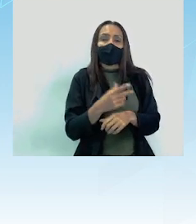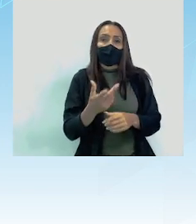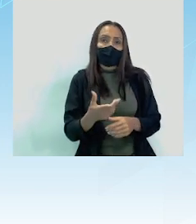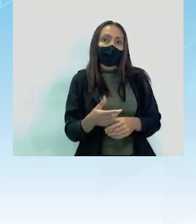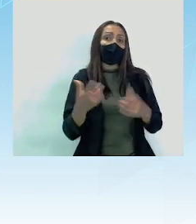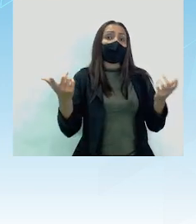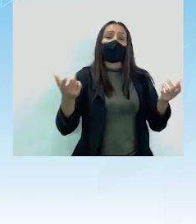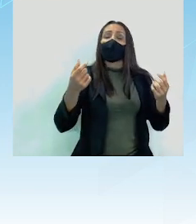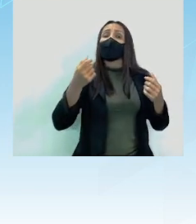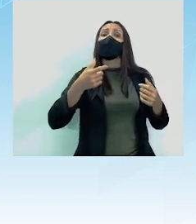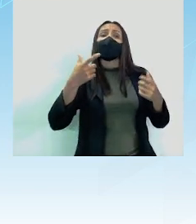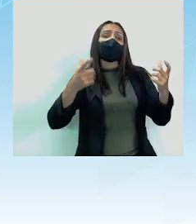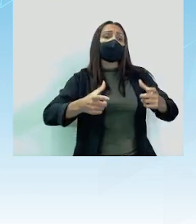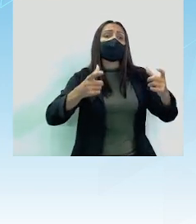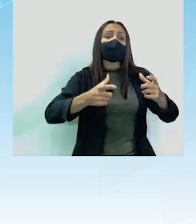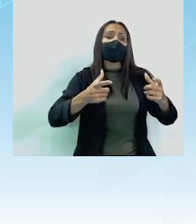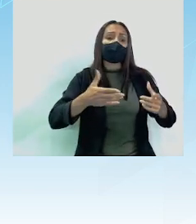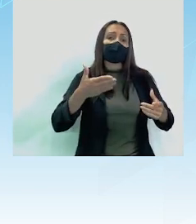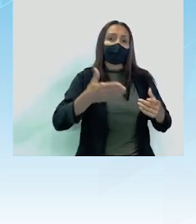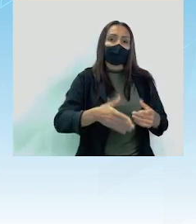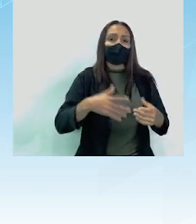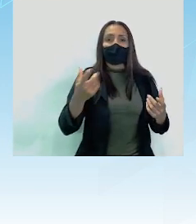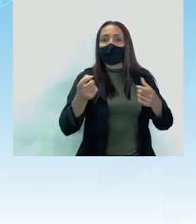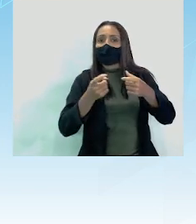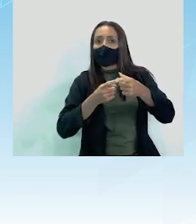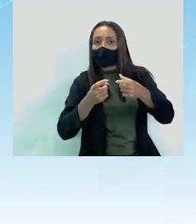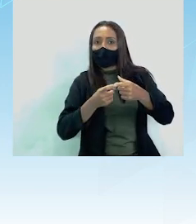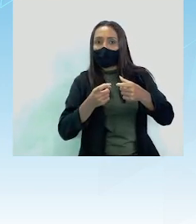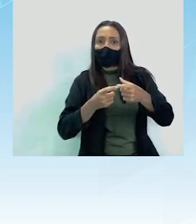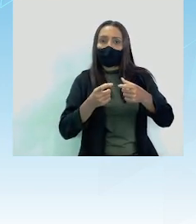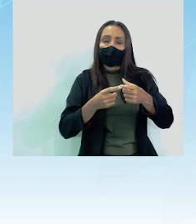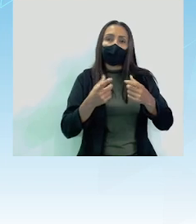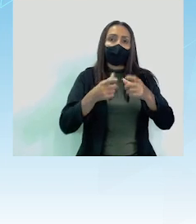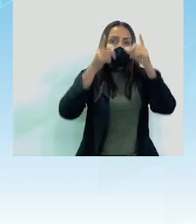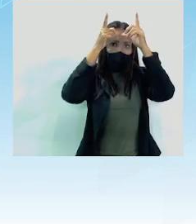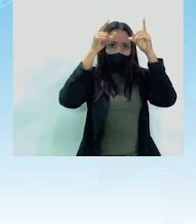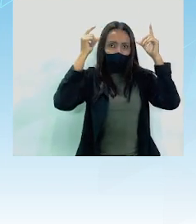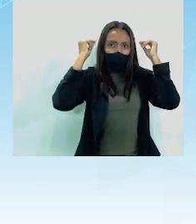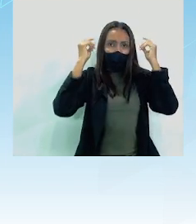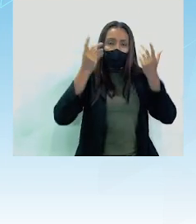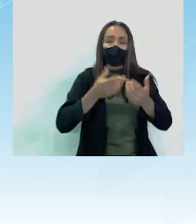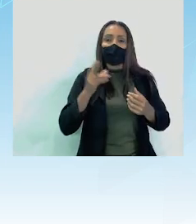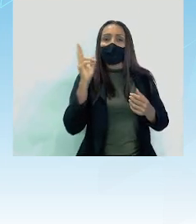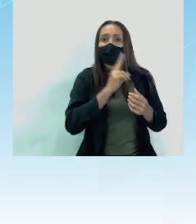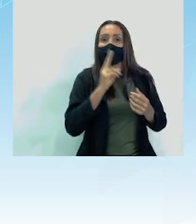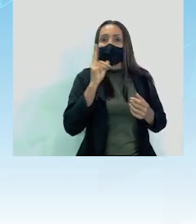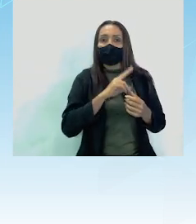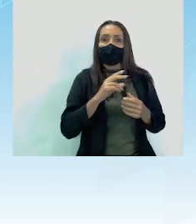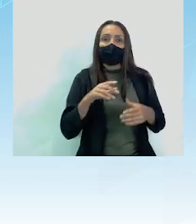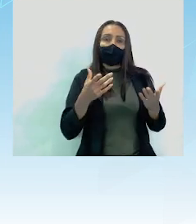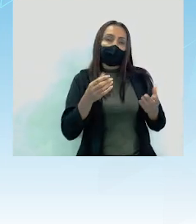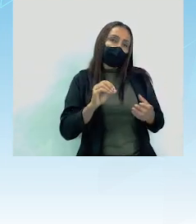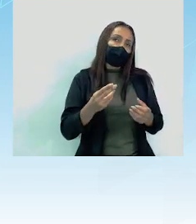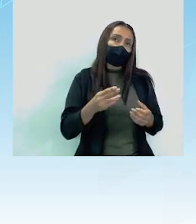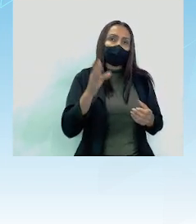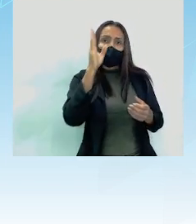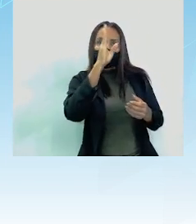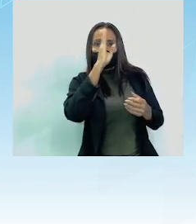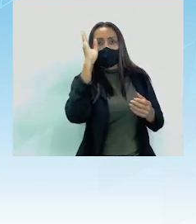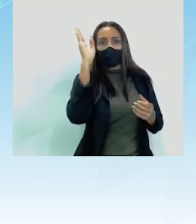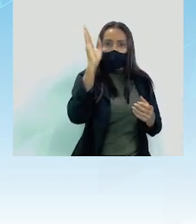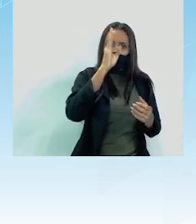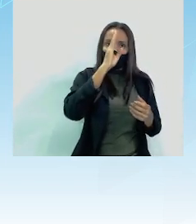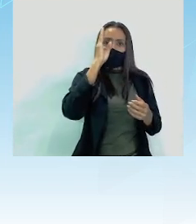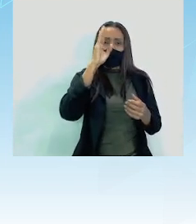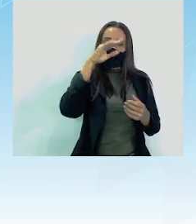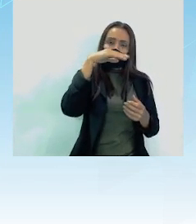você está exatamente para trazer, por exemplo, um médico, um enfermeiro, para fazer algum atendimento de urgência, ou se você passar mal e desmaiar, né? Então, um ou outro atleta